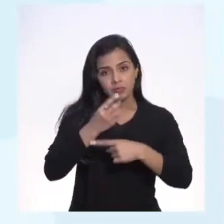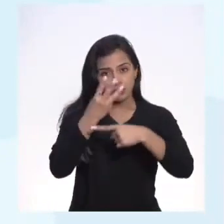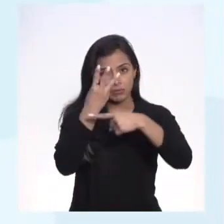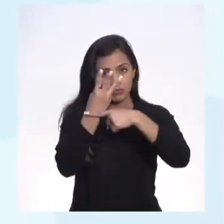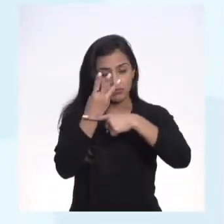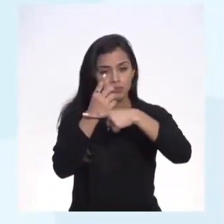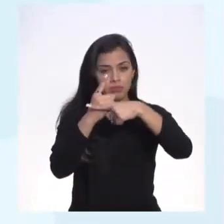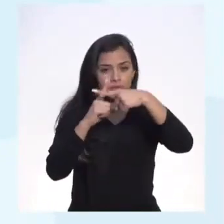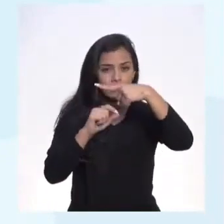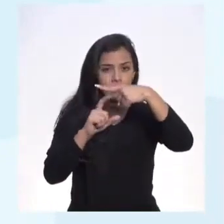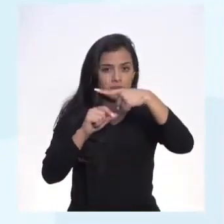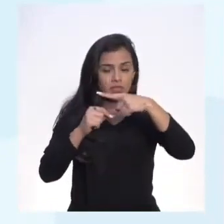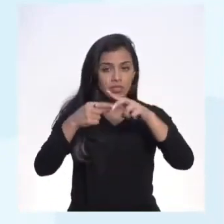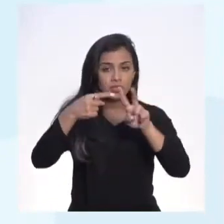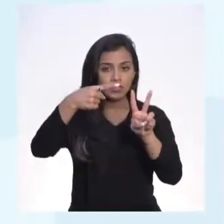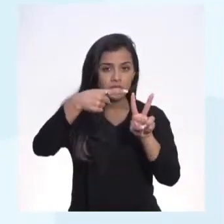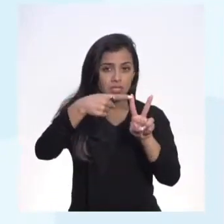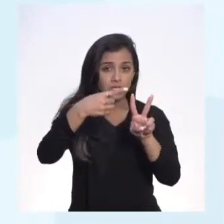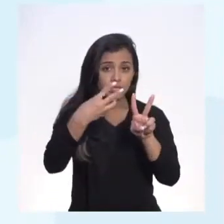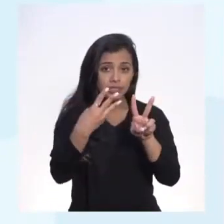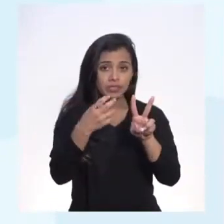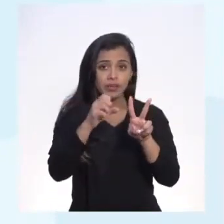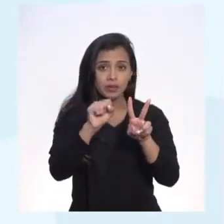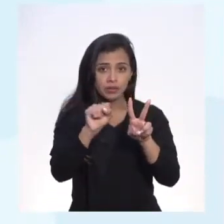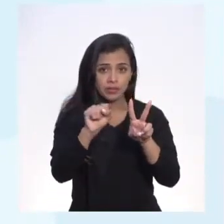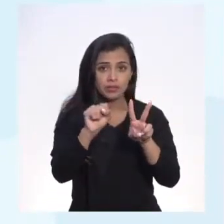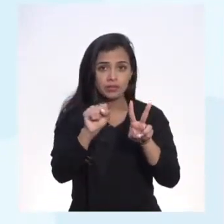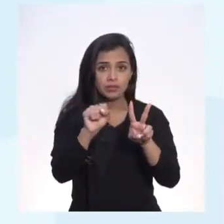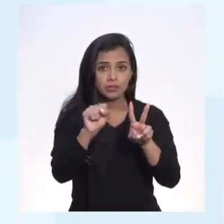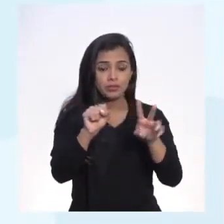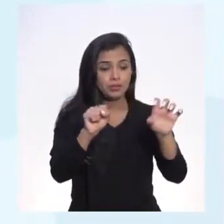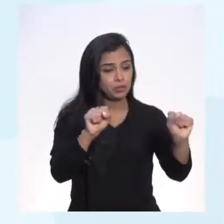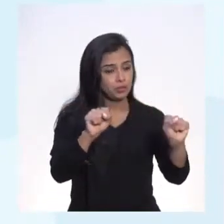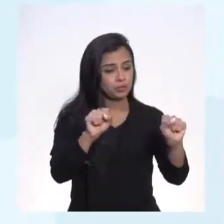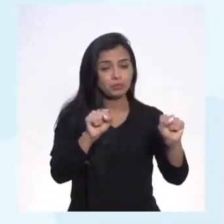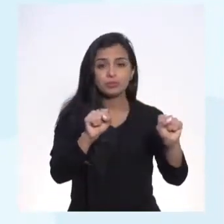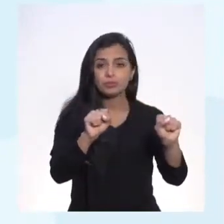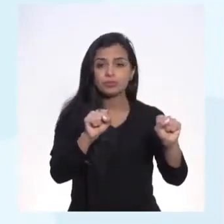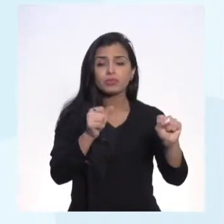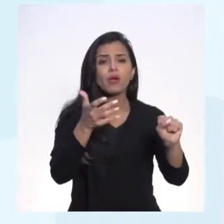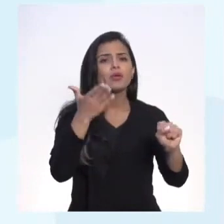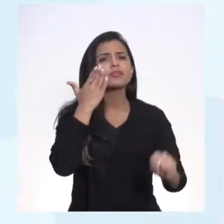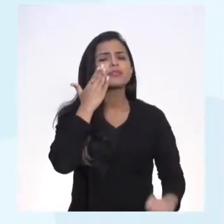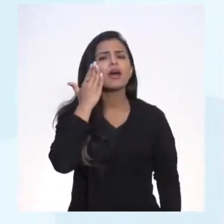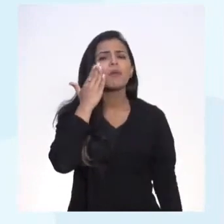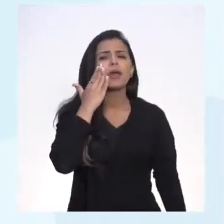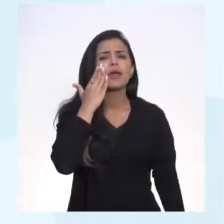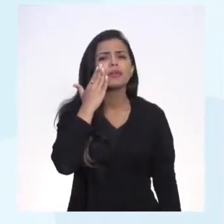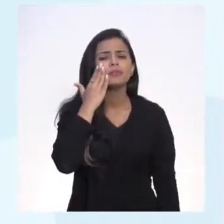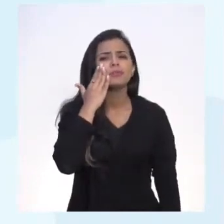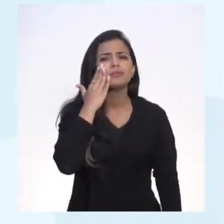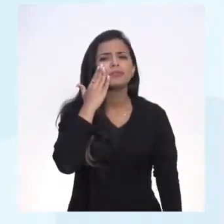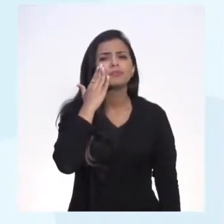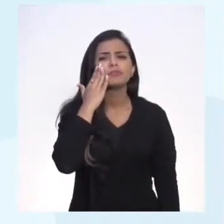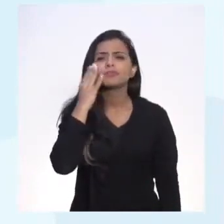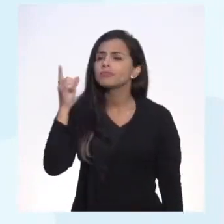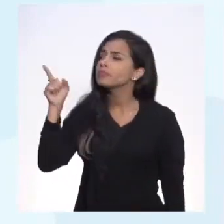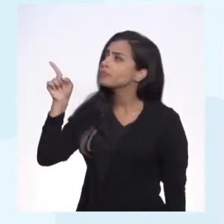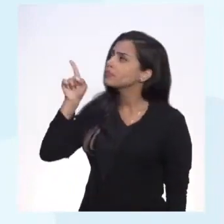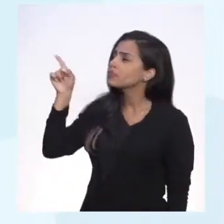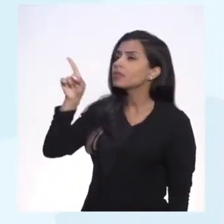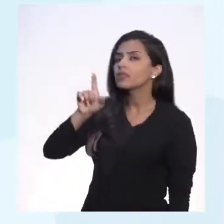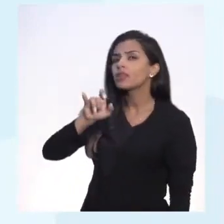a raiz quadrada de 38 e o 8. Eu quero saber qual deles